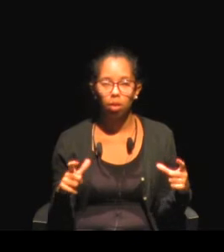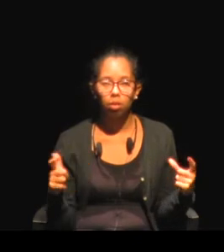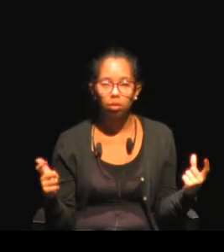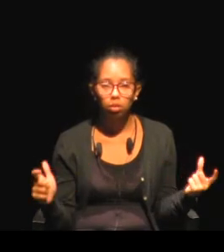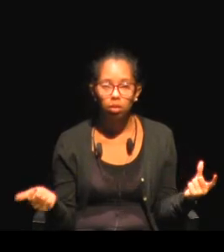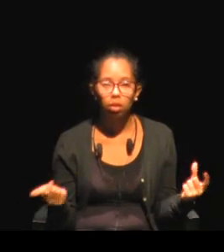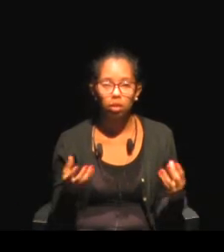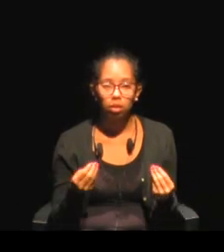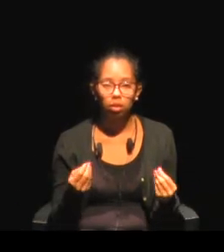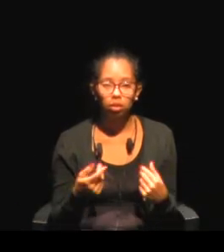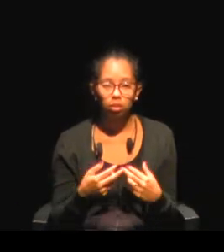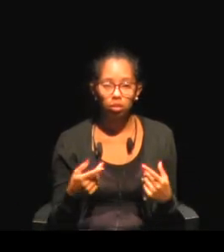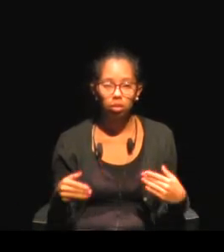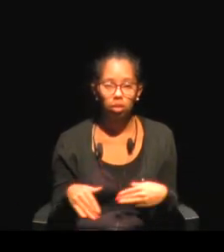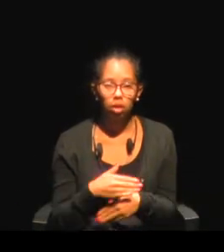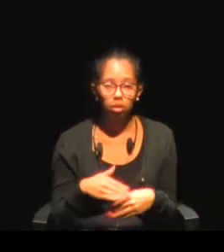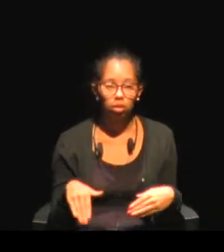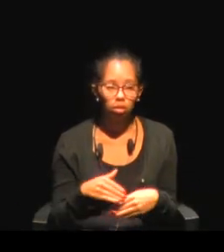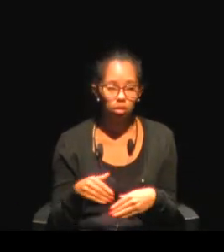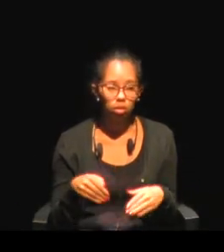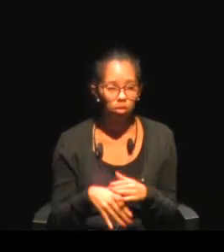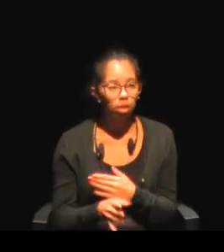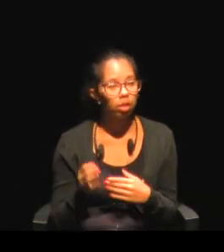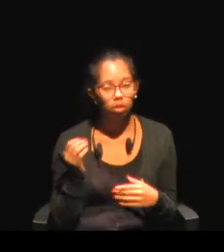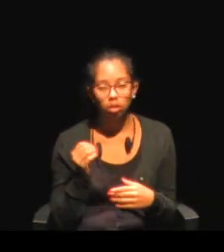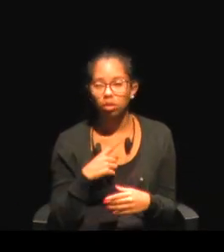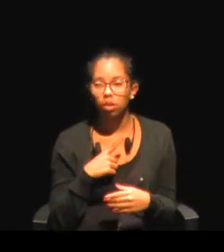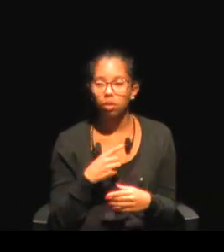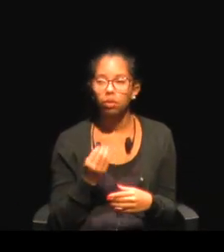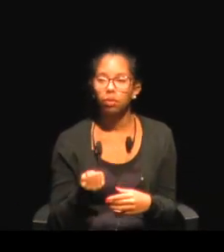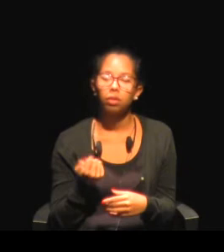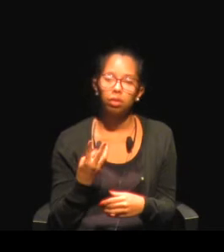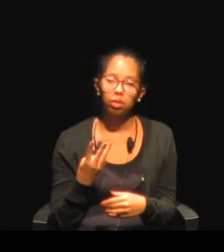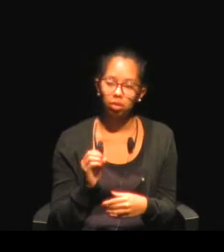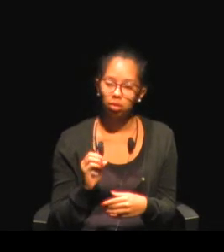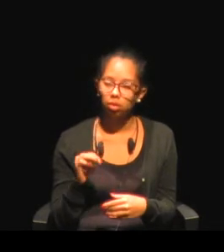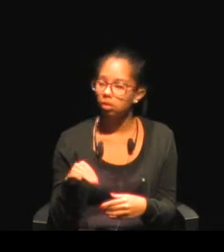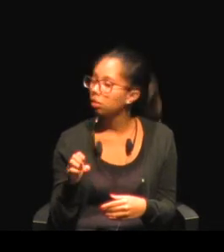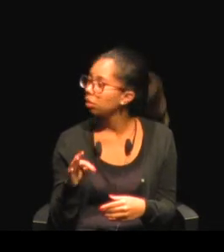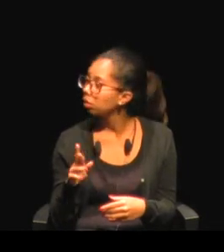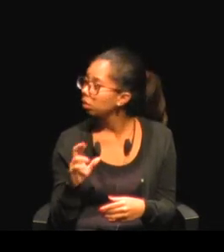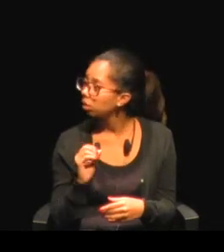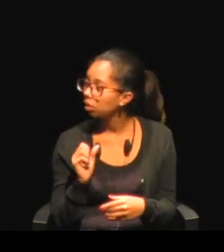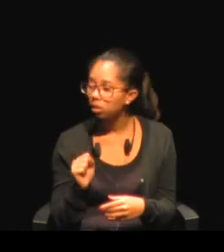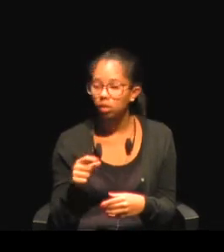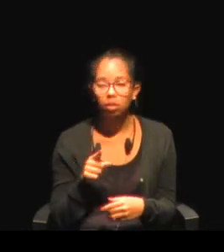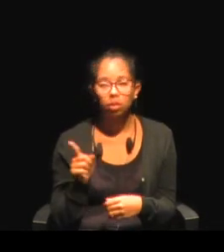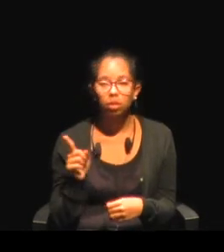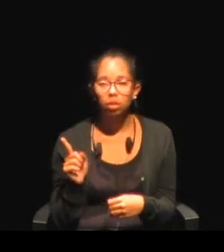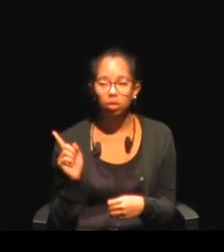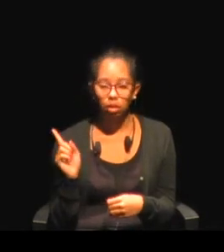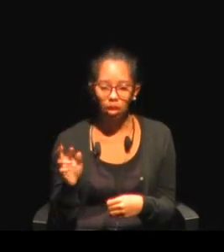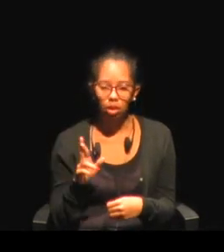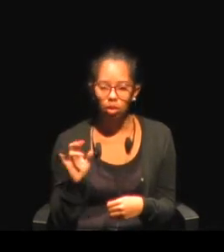terreno muito grande, está vendo que várias ruas chegam aqui, a gente tem cerca de 300 metros aqui por 100 e poucos. A ruína